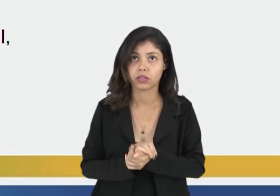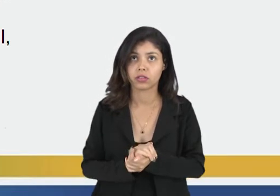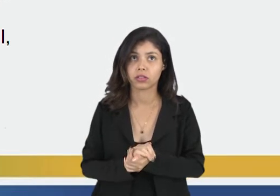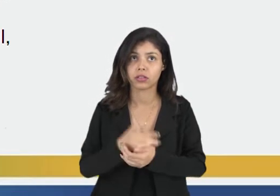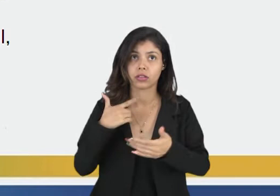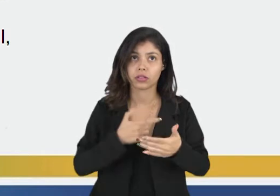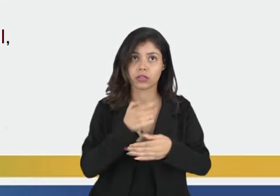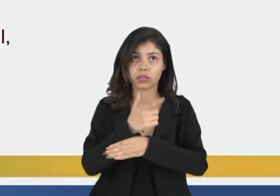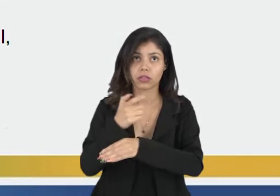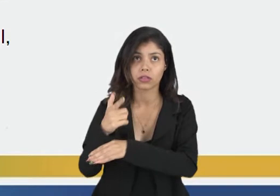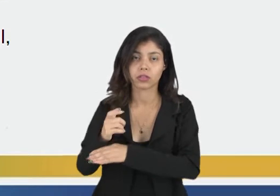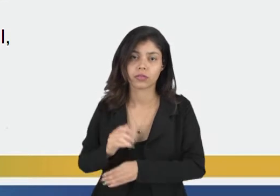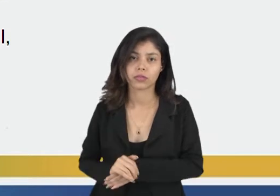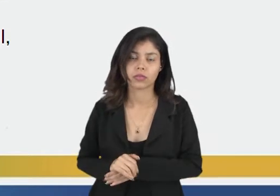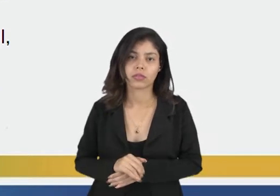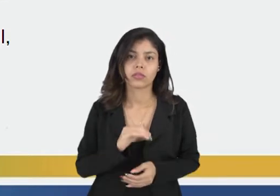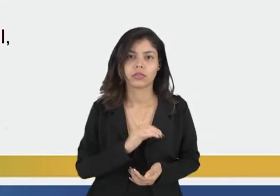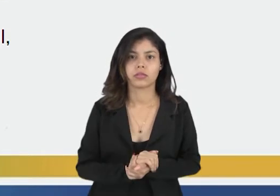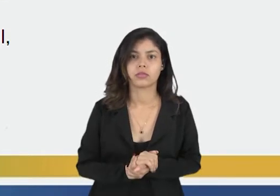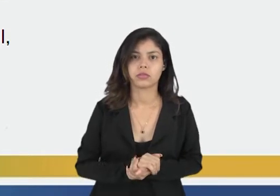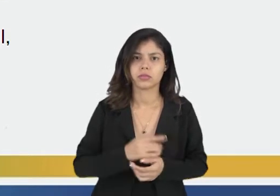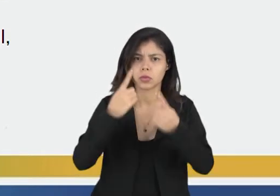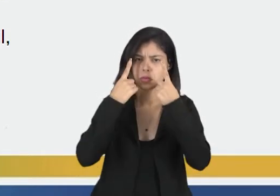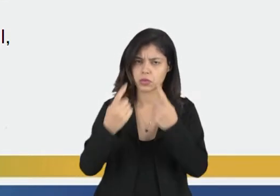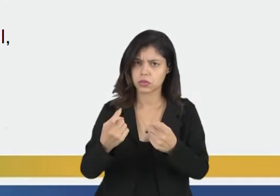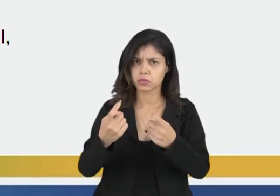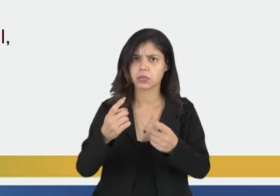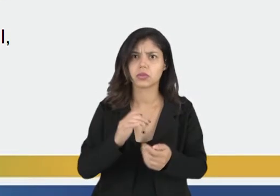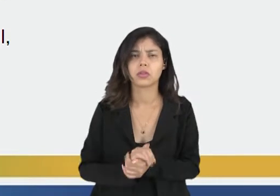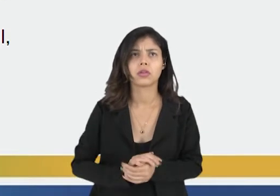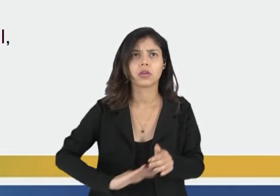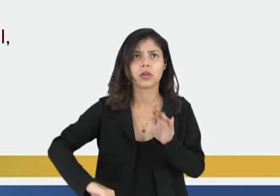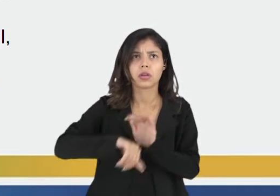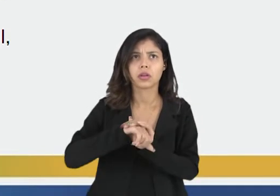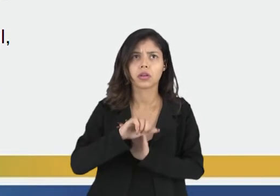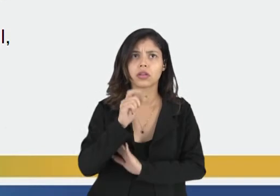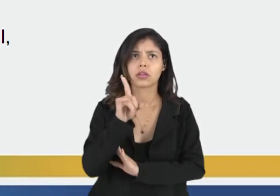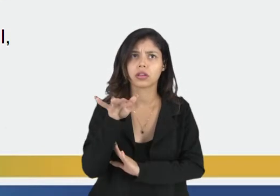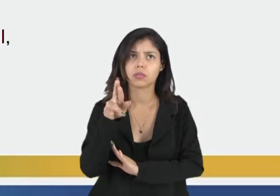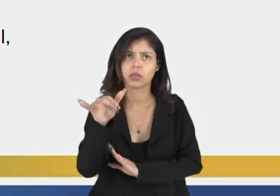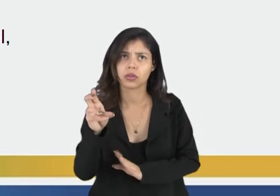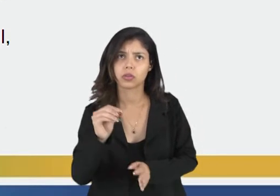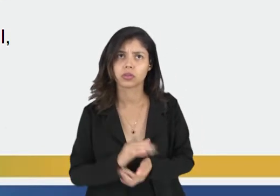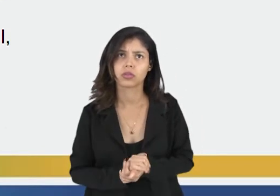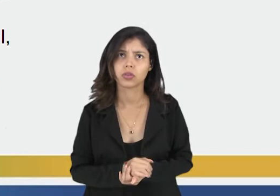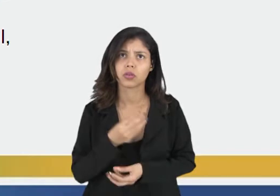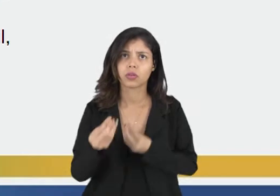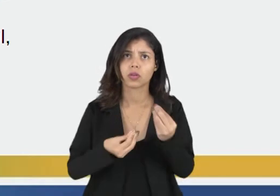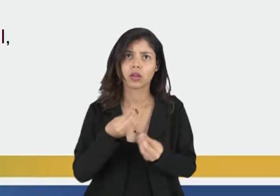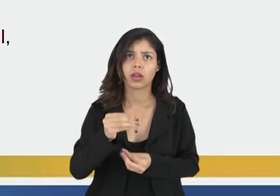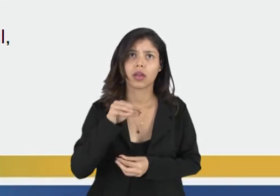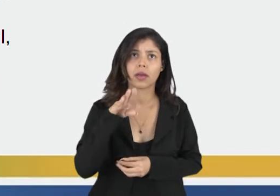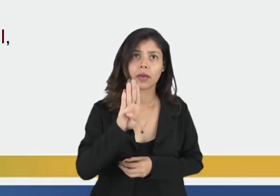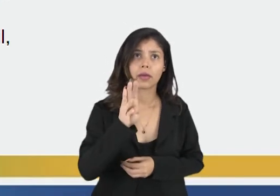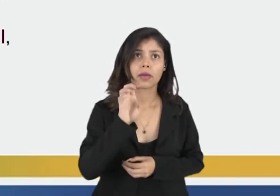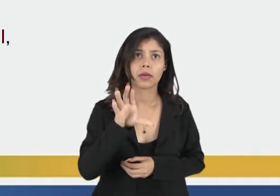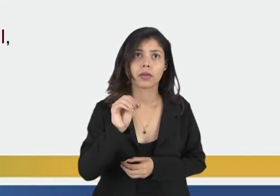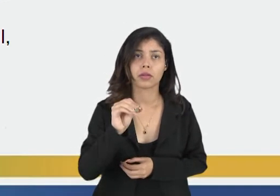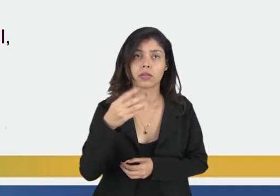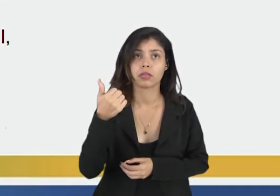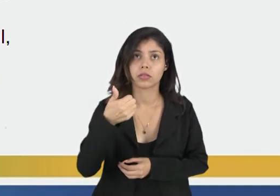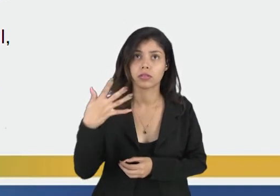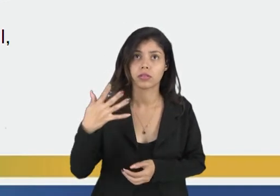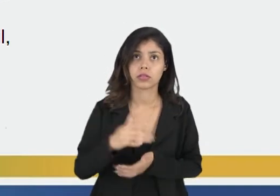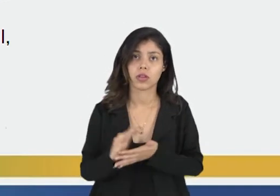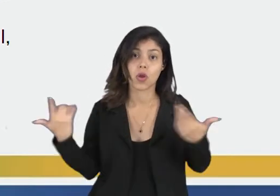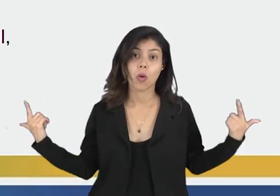policiais foram atacados a tiros por criminosos quando passavam pela localidade conhecida como Beco do 14. Ali